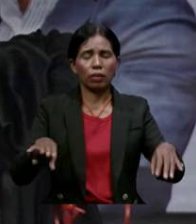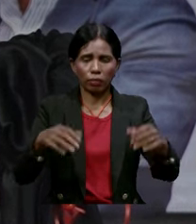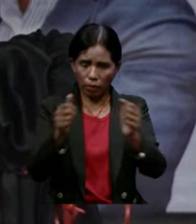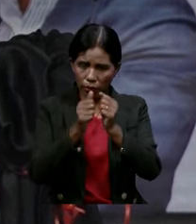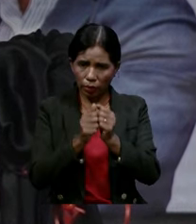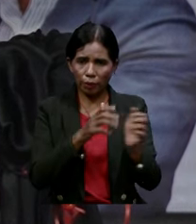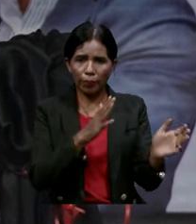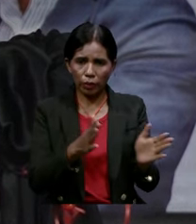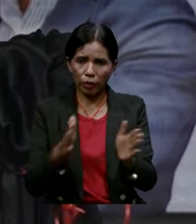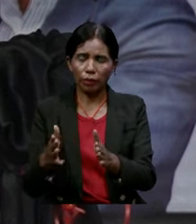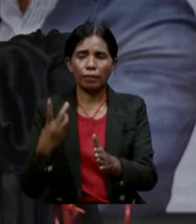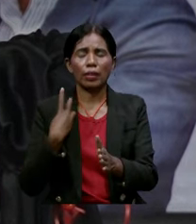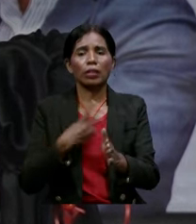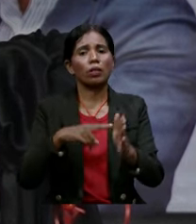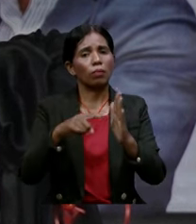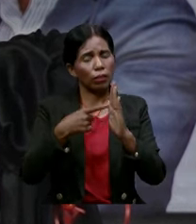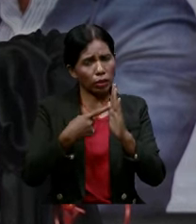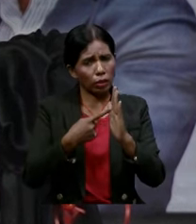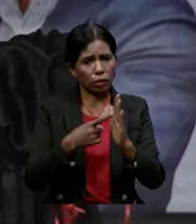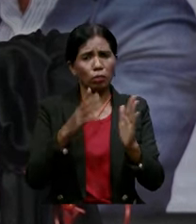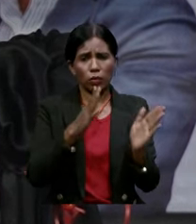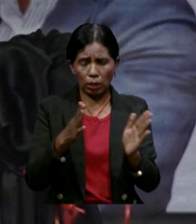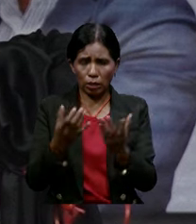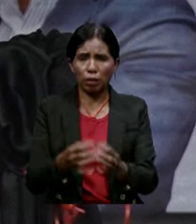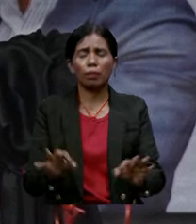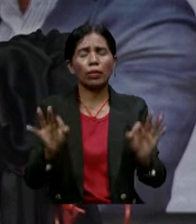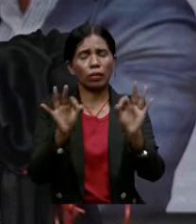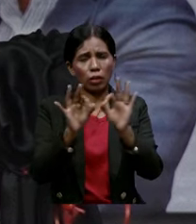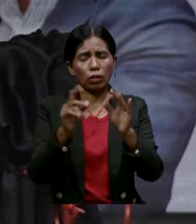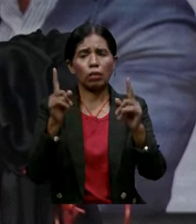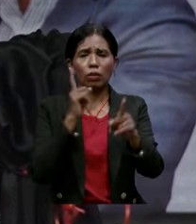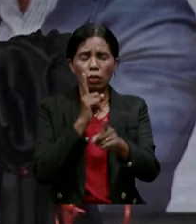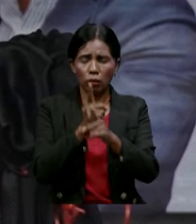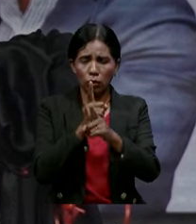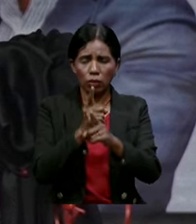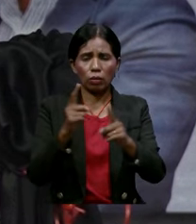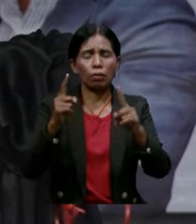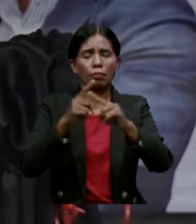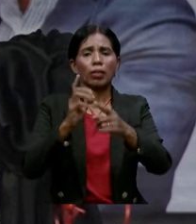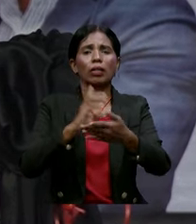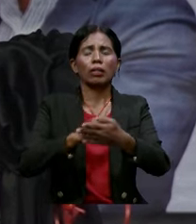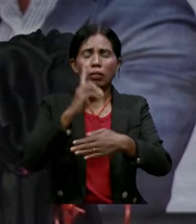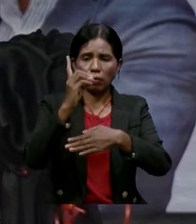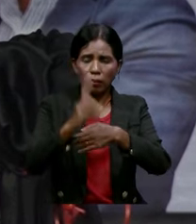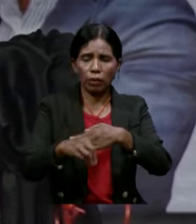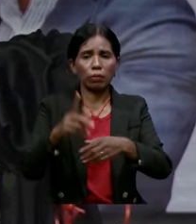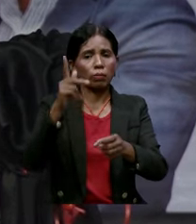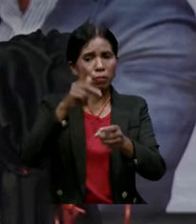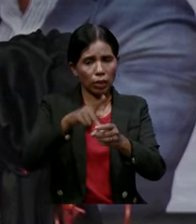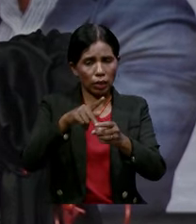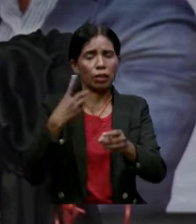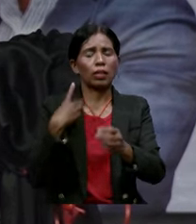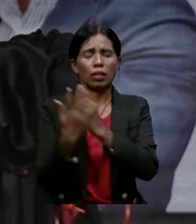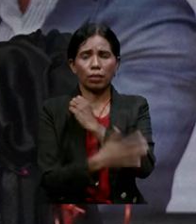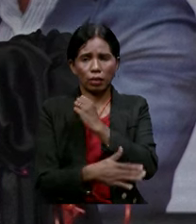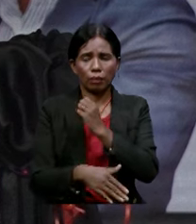Processo ida hoje, ita se halo, ne processo ida que é importante de tebes. Ba desenvolvimento do setor minerais, ita nerai. O haraikan ha